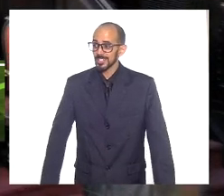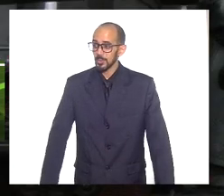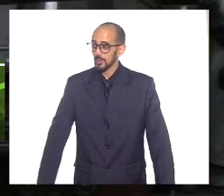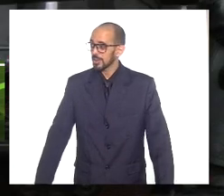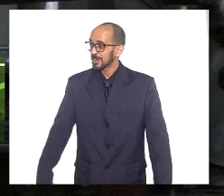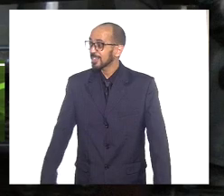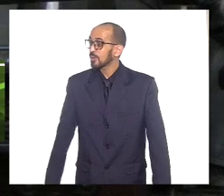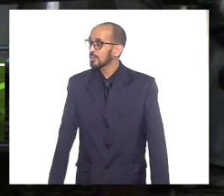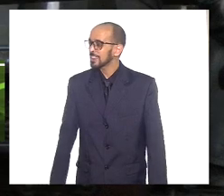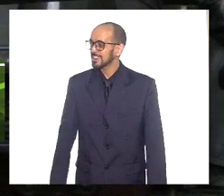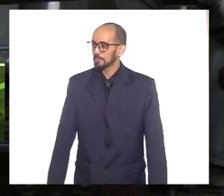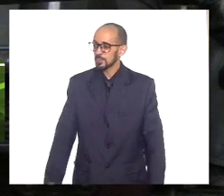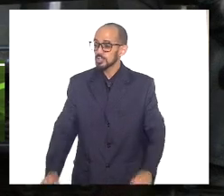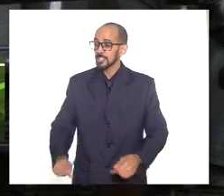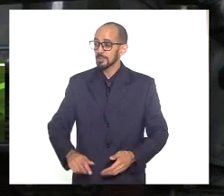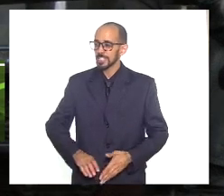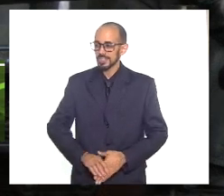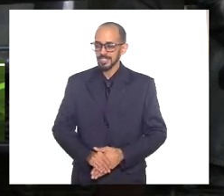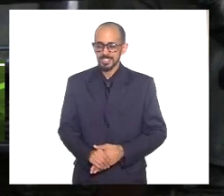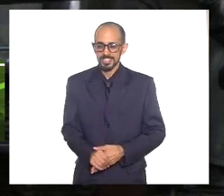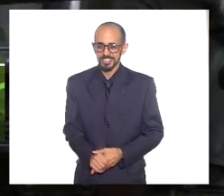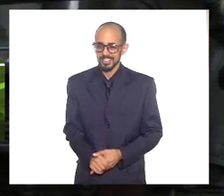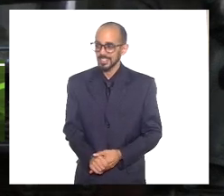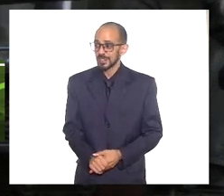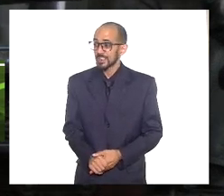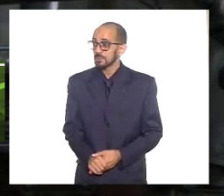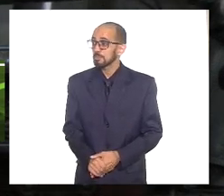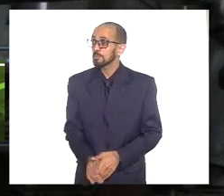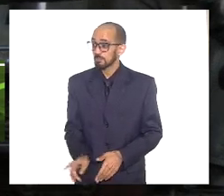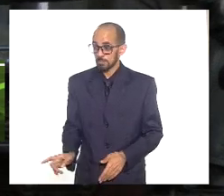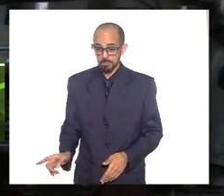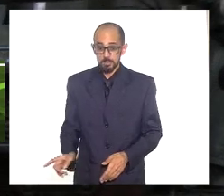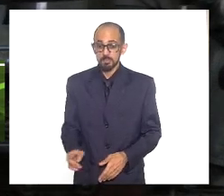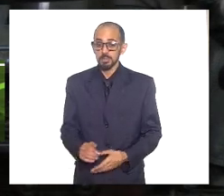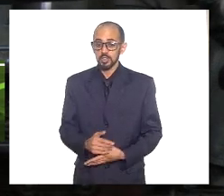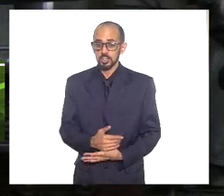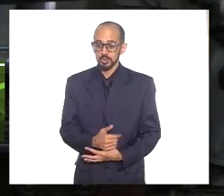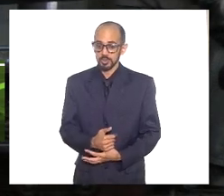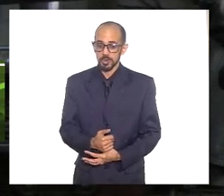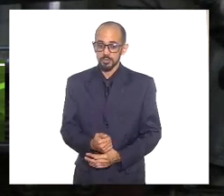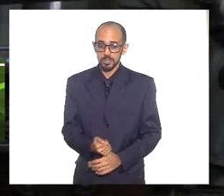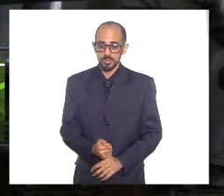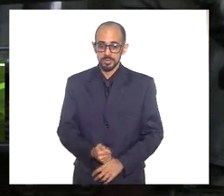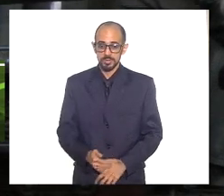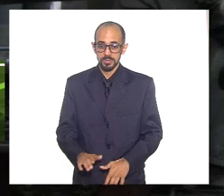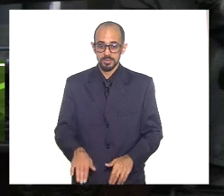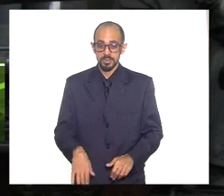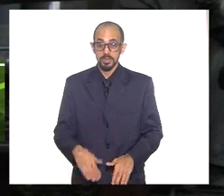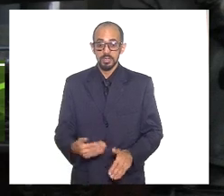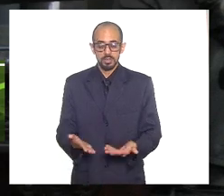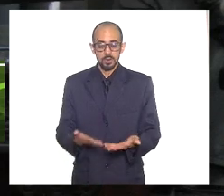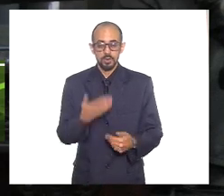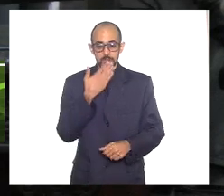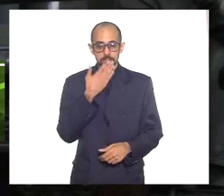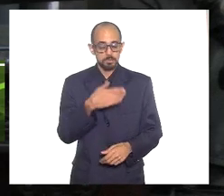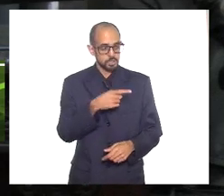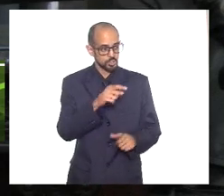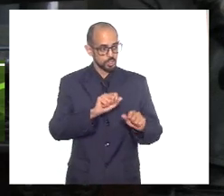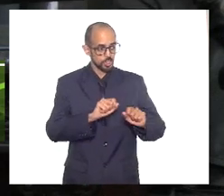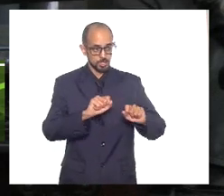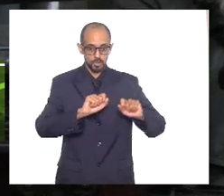vermelho. Sorry. Desculpa. Agora foi. Quero solicitar ao secretário de Fazenda que o material